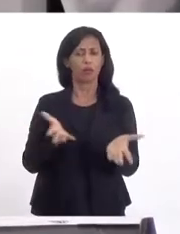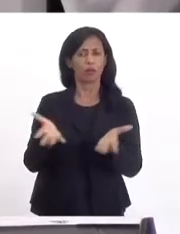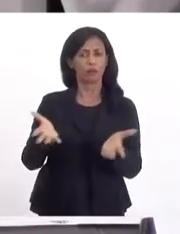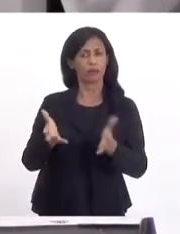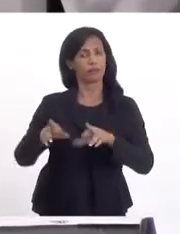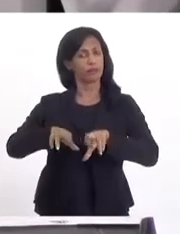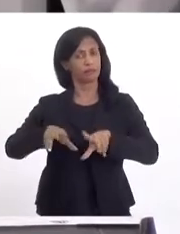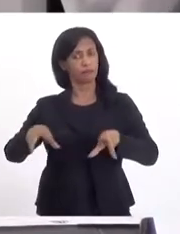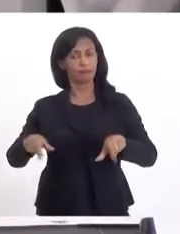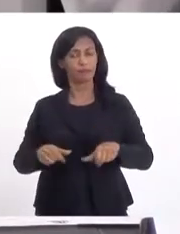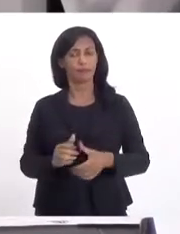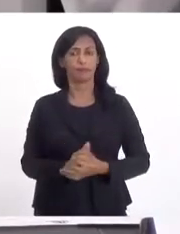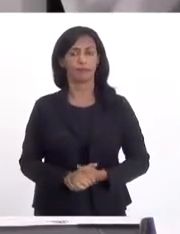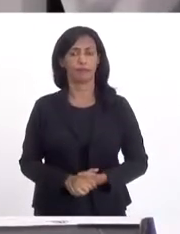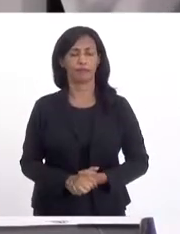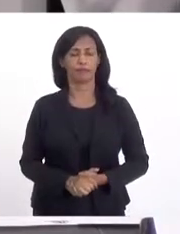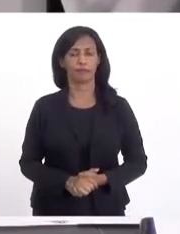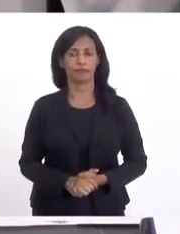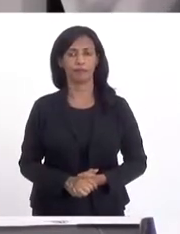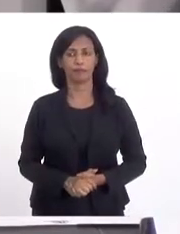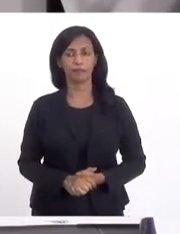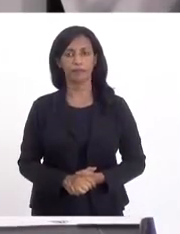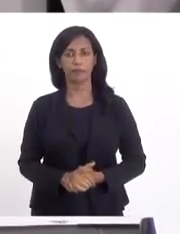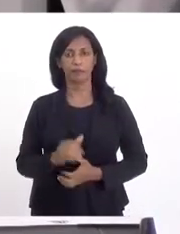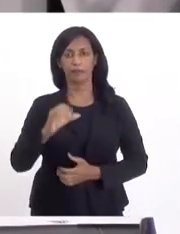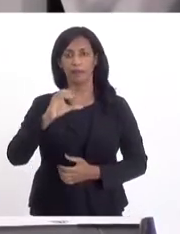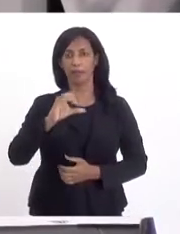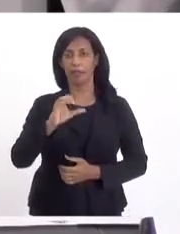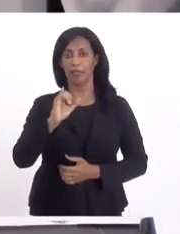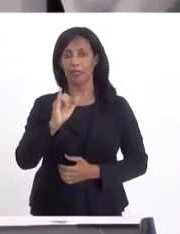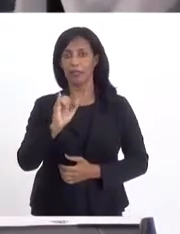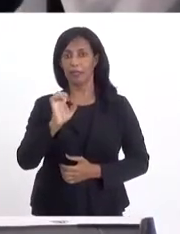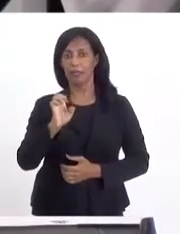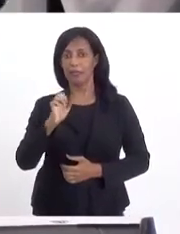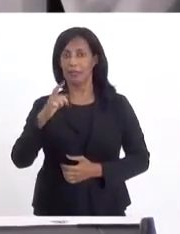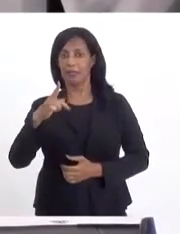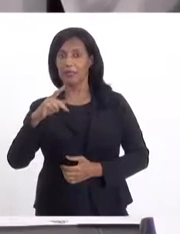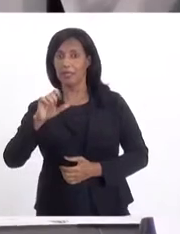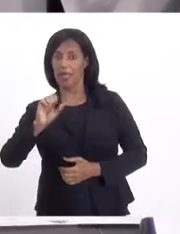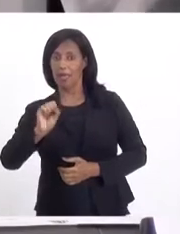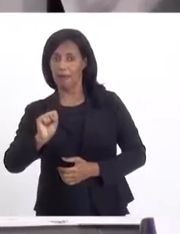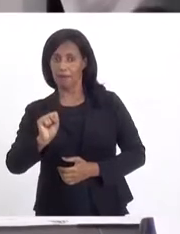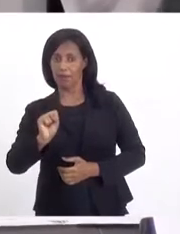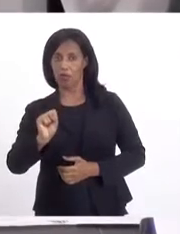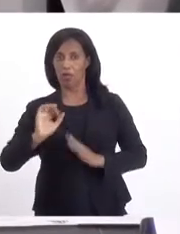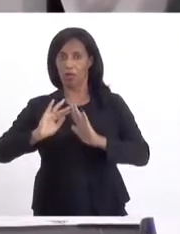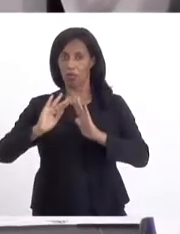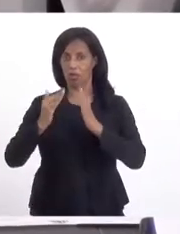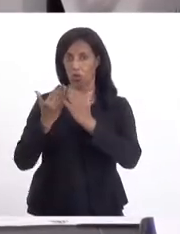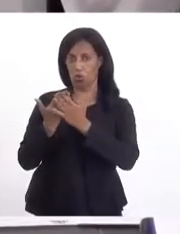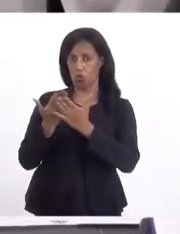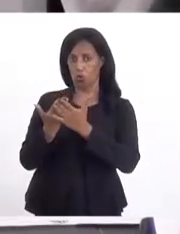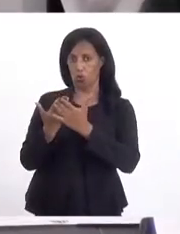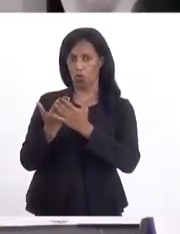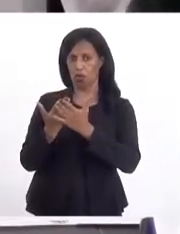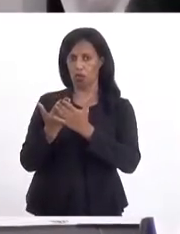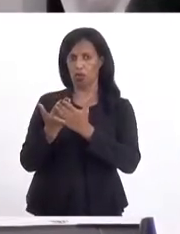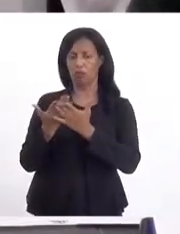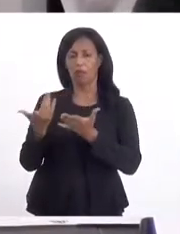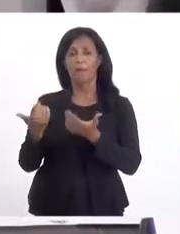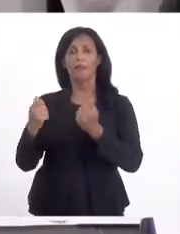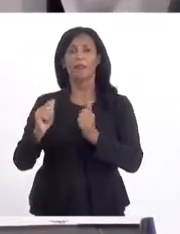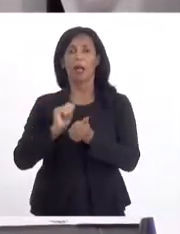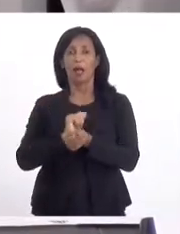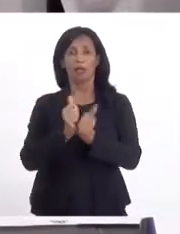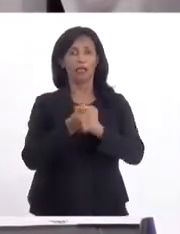etc. Questão dos CIEPs, que não é obra, é adaptações. A gente faz uma audiência pública, pedindo